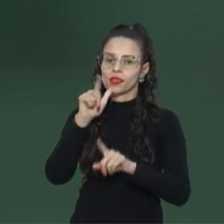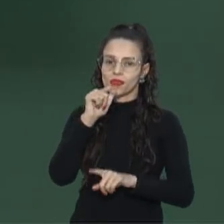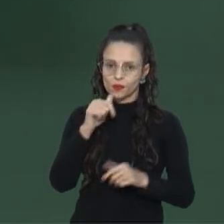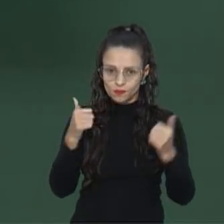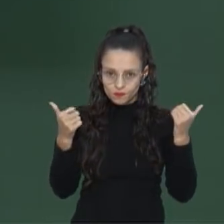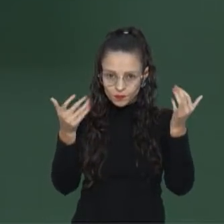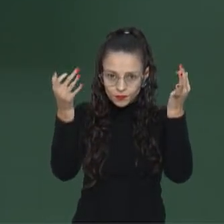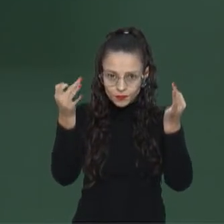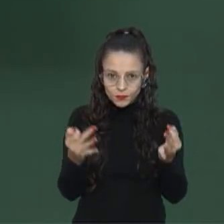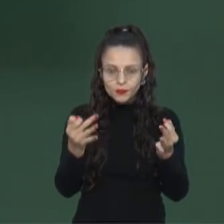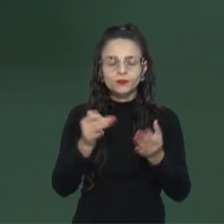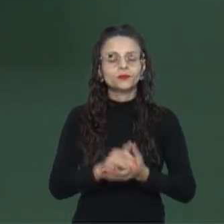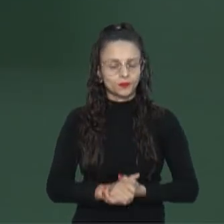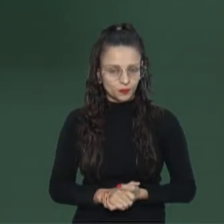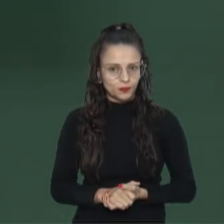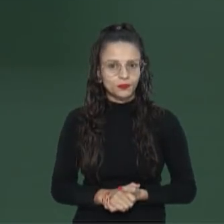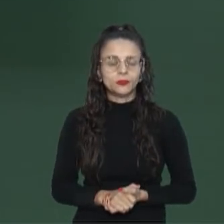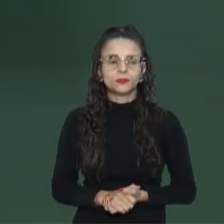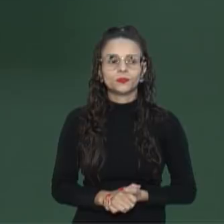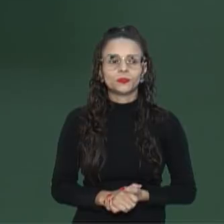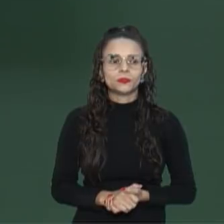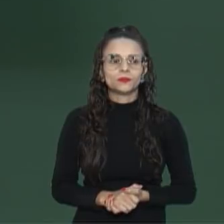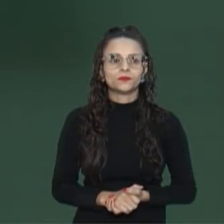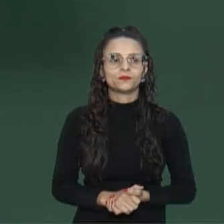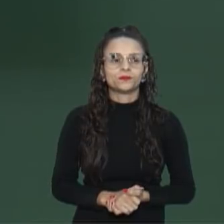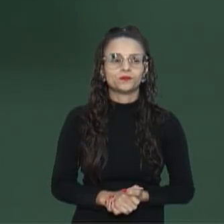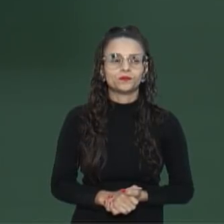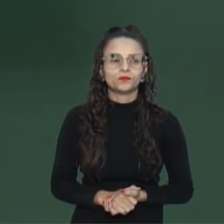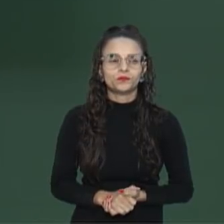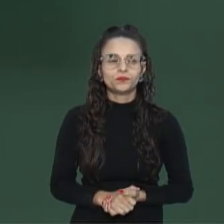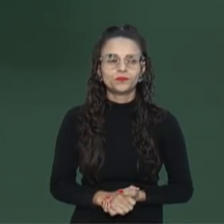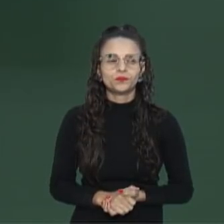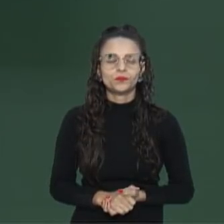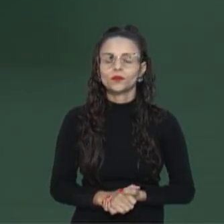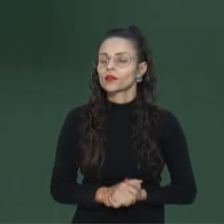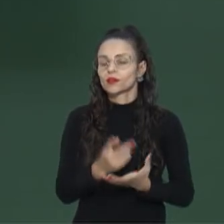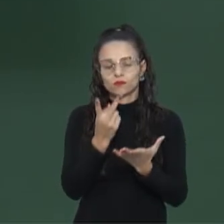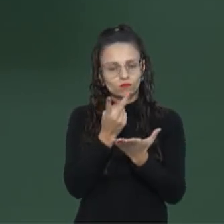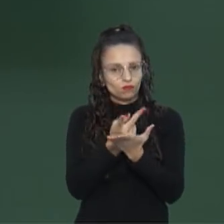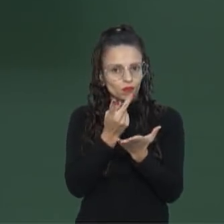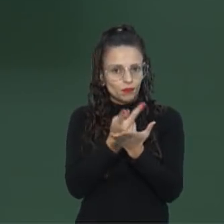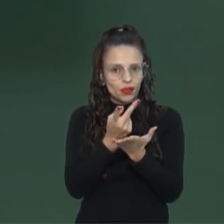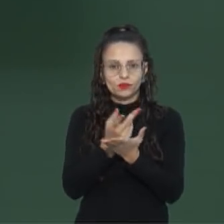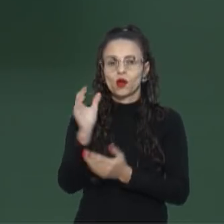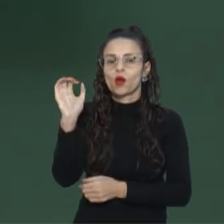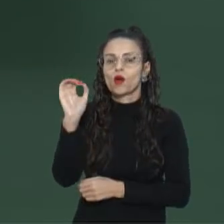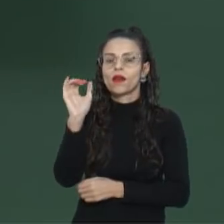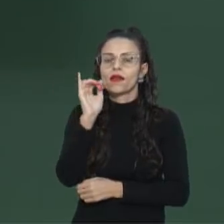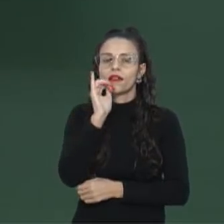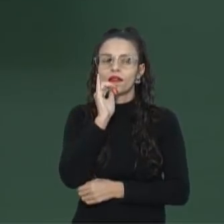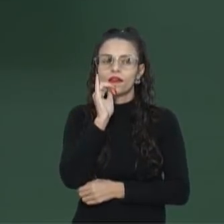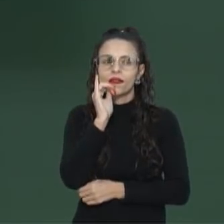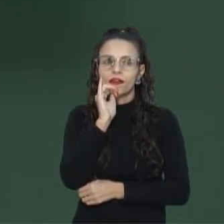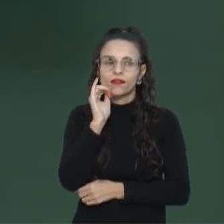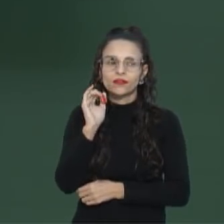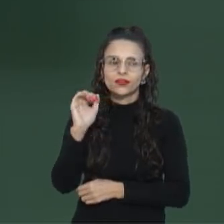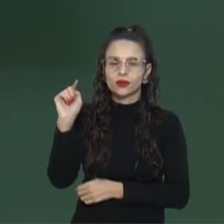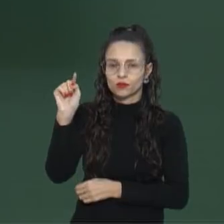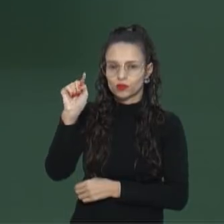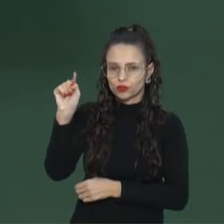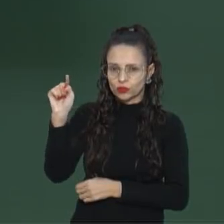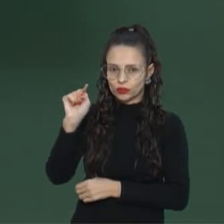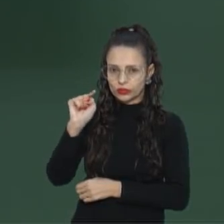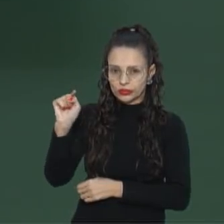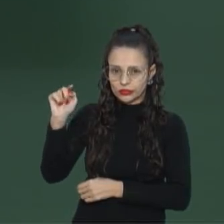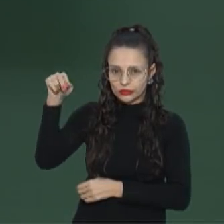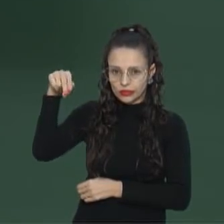Perfeito? Lembrou disso? Então tá bom. O mesmo óxido, por exemplo, aqui o óxido de zinco, até coloquei um exemplo para